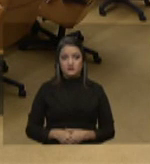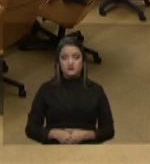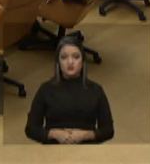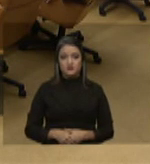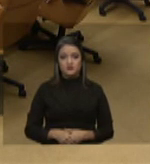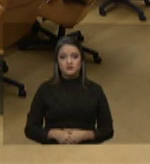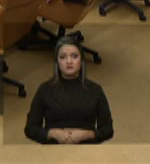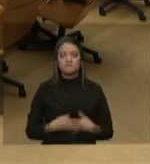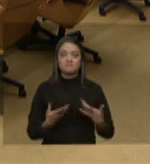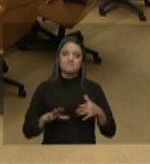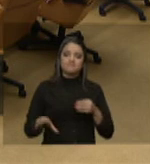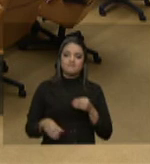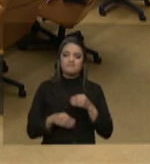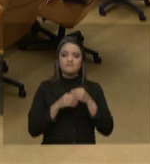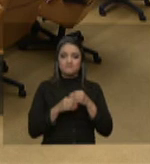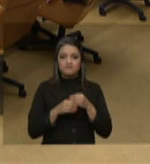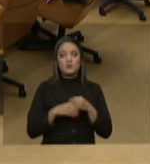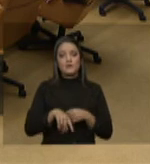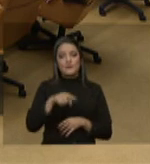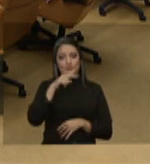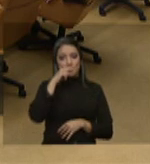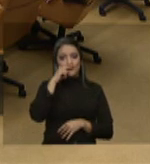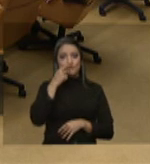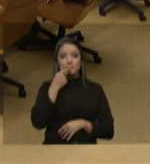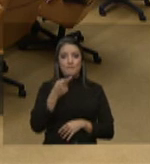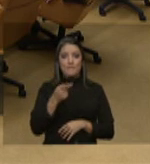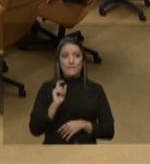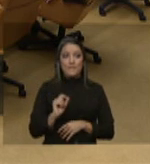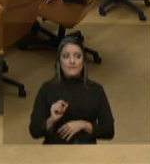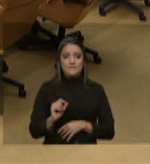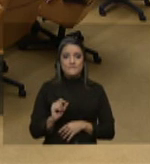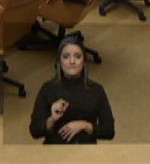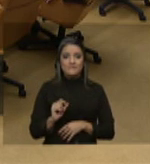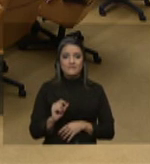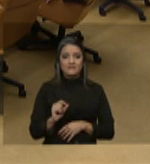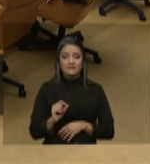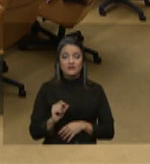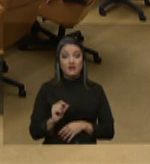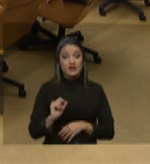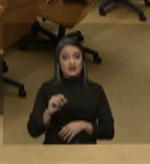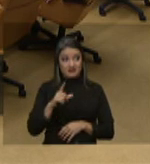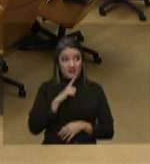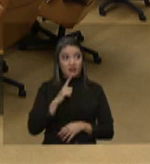para quem citando Jennifer das Call que de fato